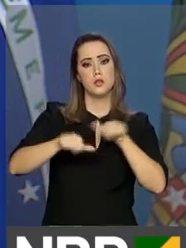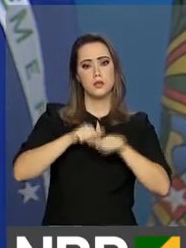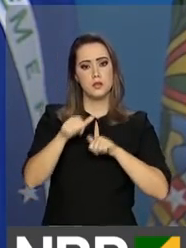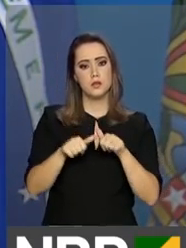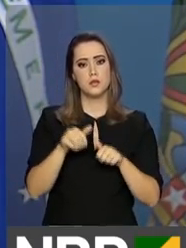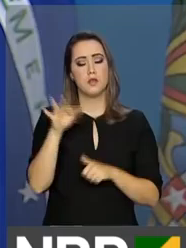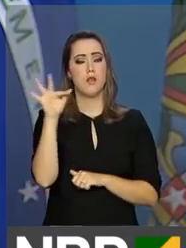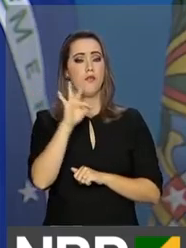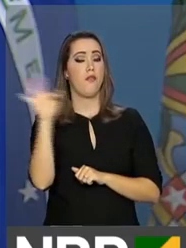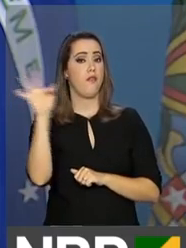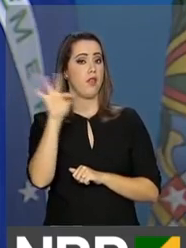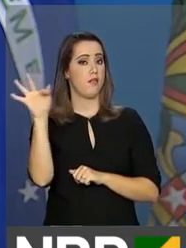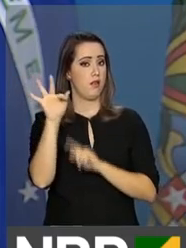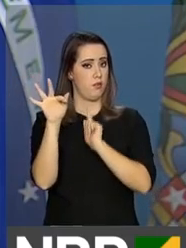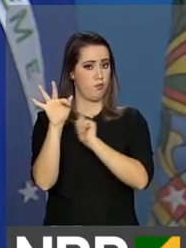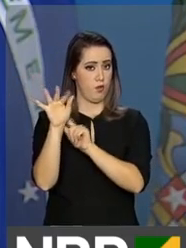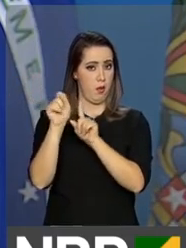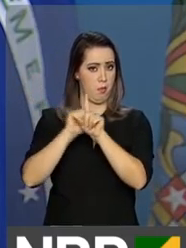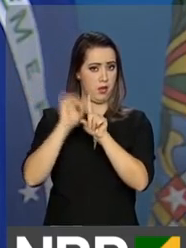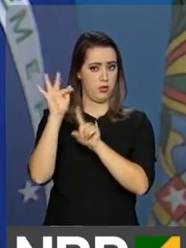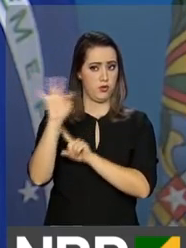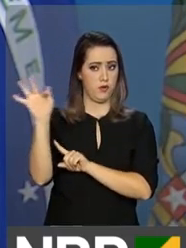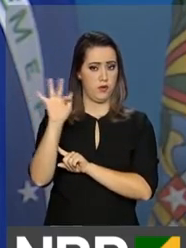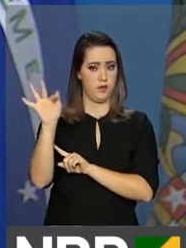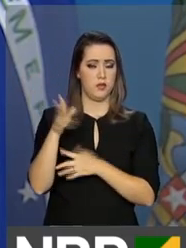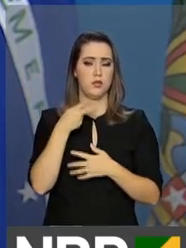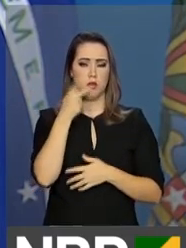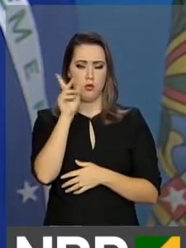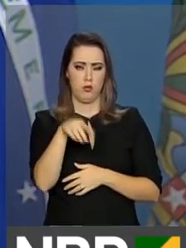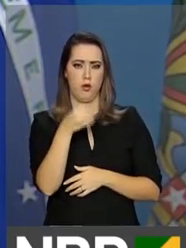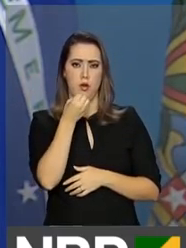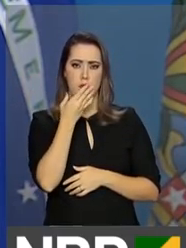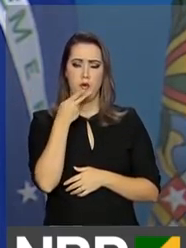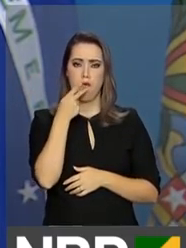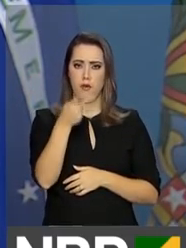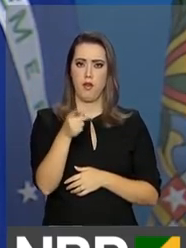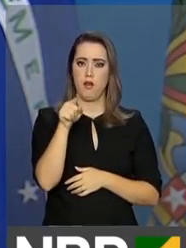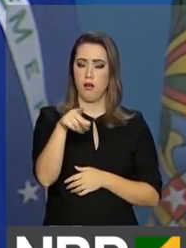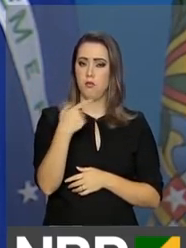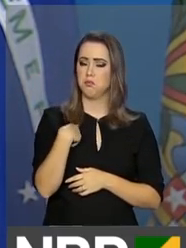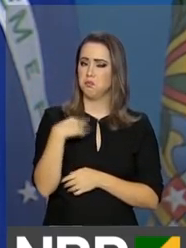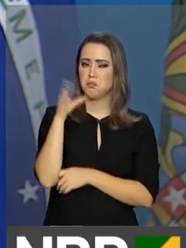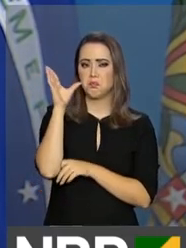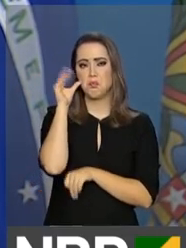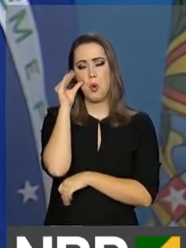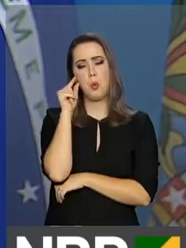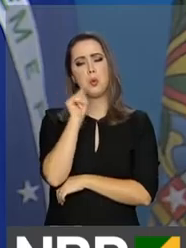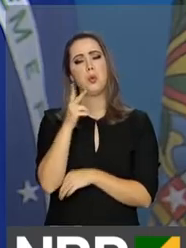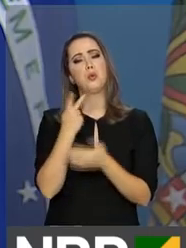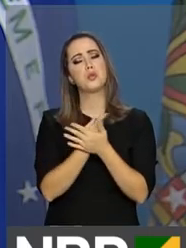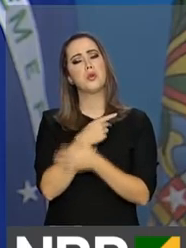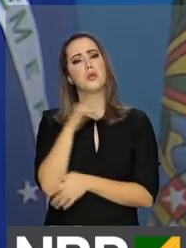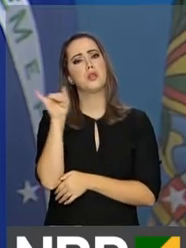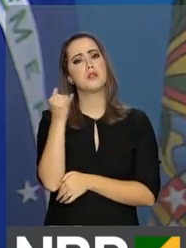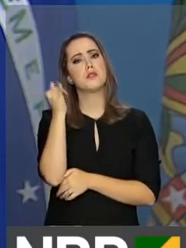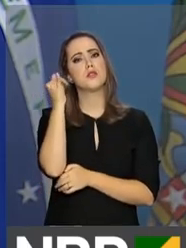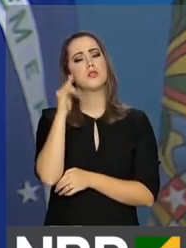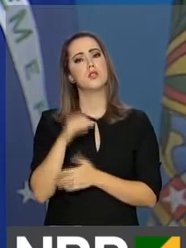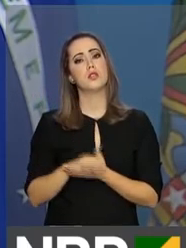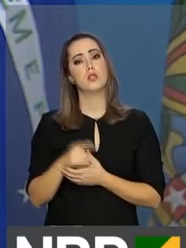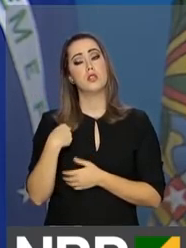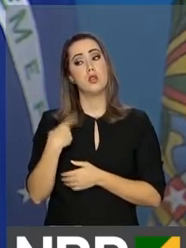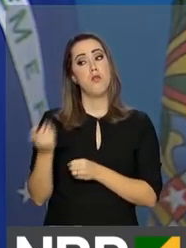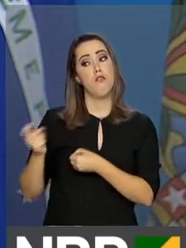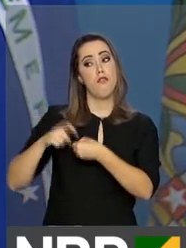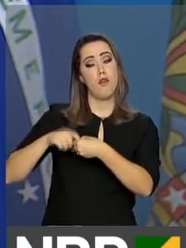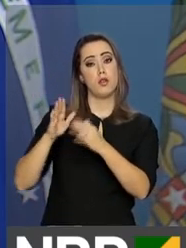transferiríamos para fevereiro. Porque o mês de janeiro, é interessante, até vai acontecer, penso eu, uma coisa curiosa. Os nossos parlamentares vão para